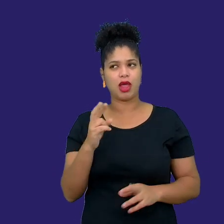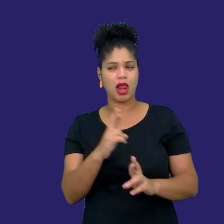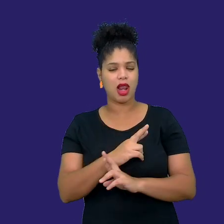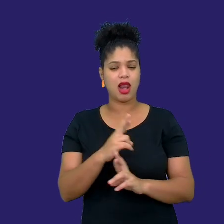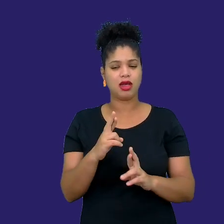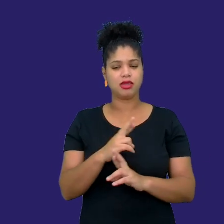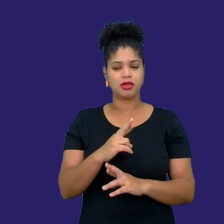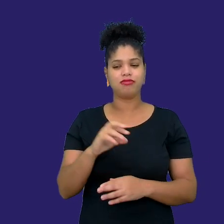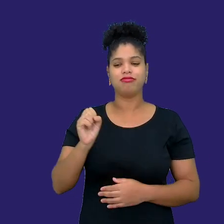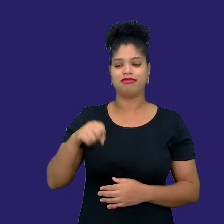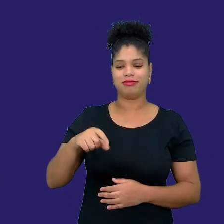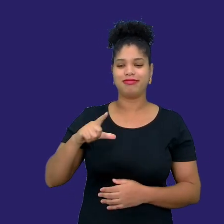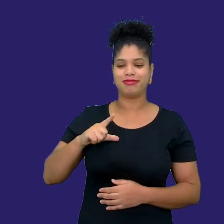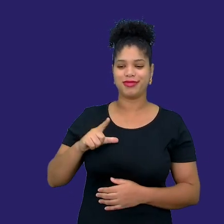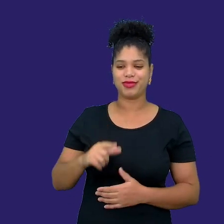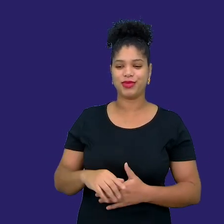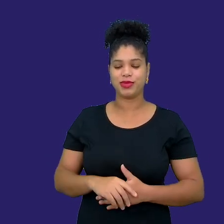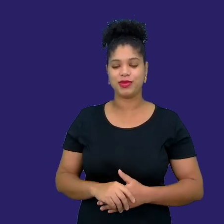relacionando, né,